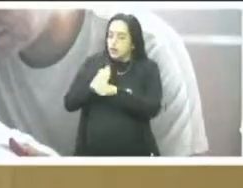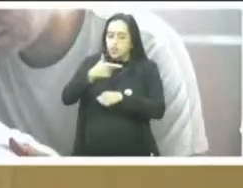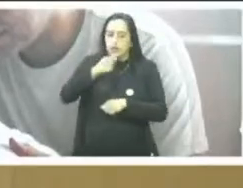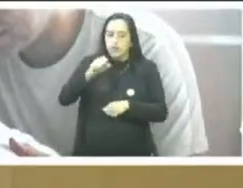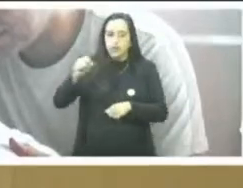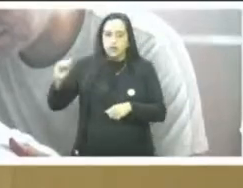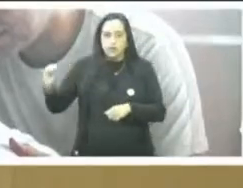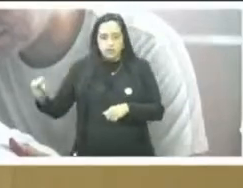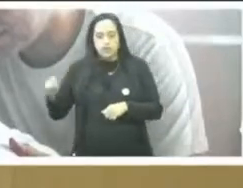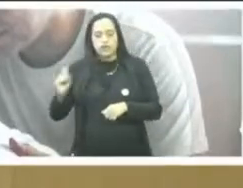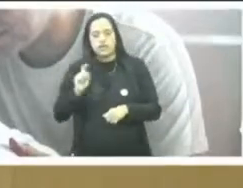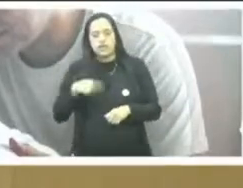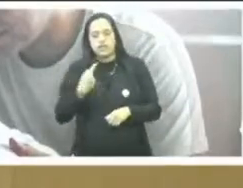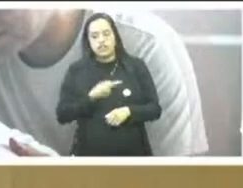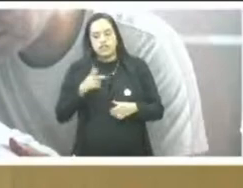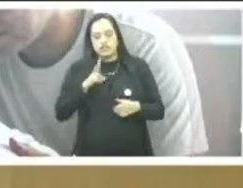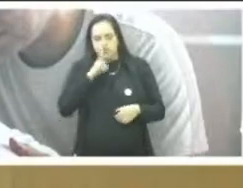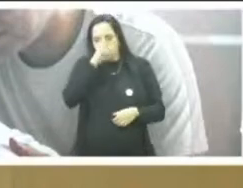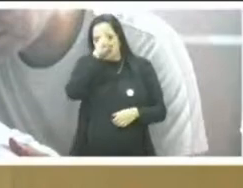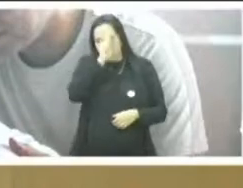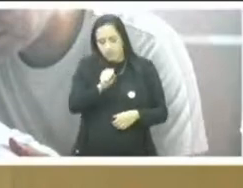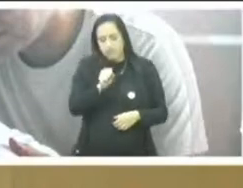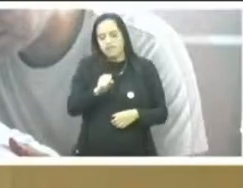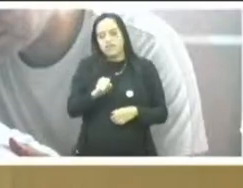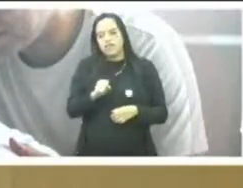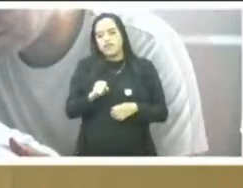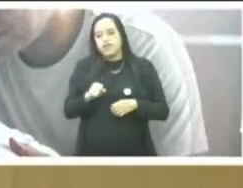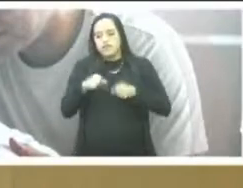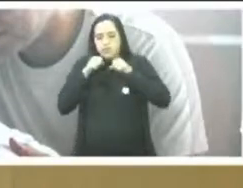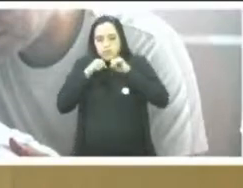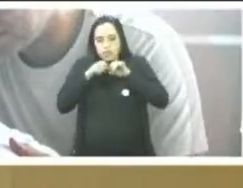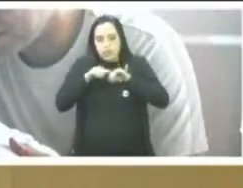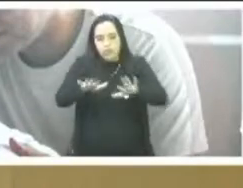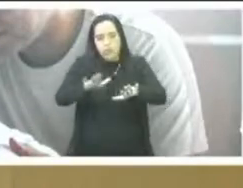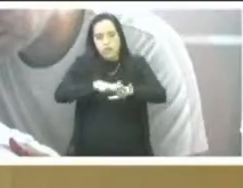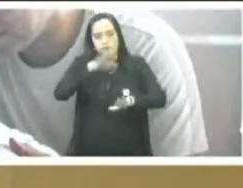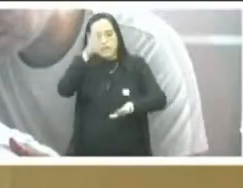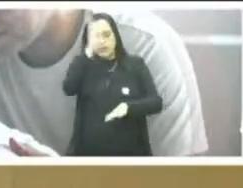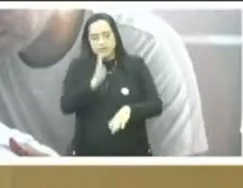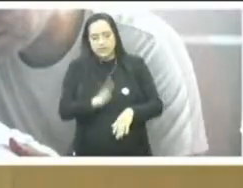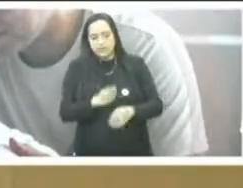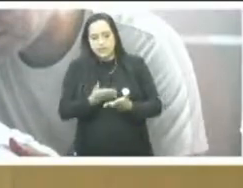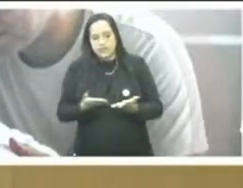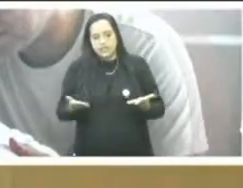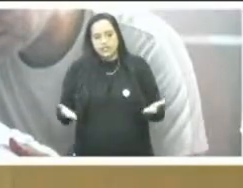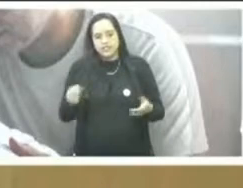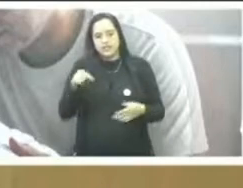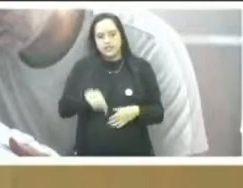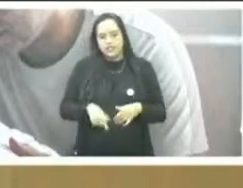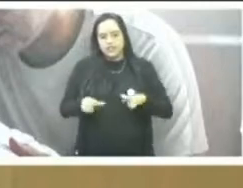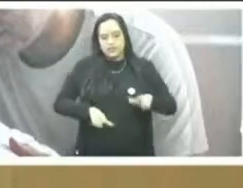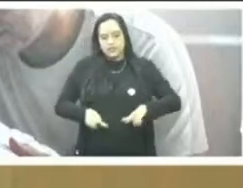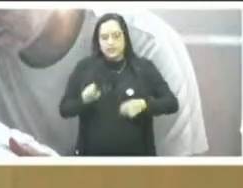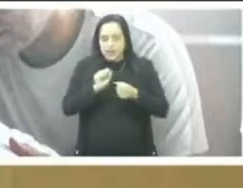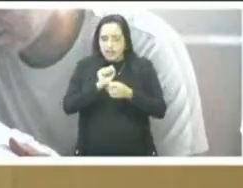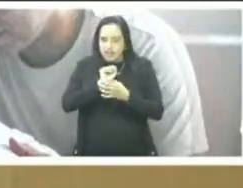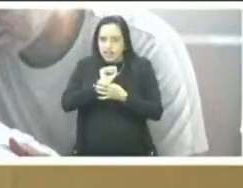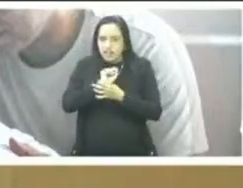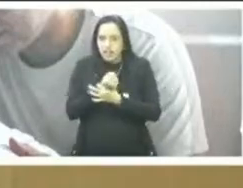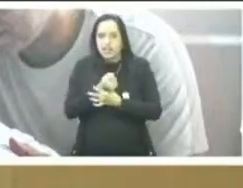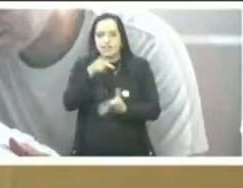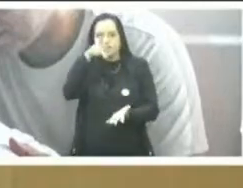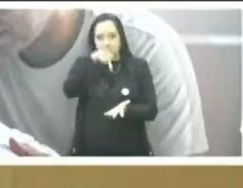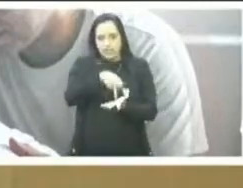a gente se fortaleça, né, para poder expandir cada vez mais essa prática aqui no Brasil, né, garantir, de fato,